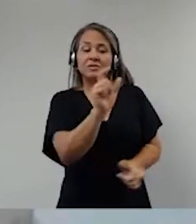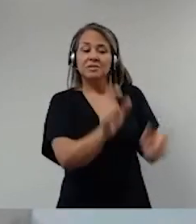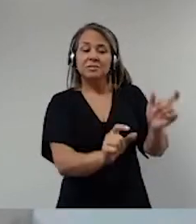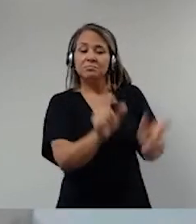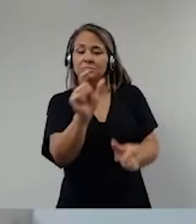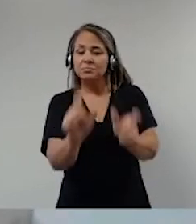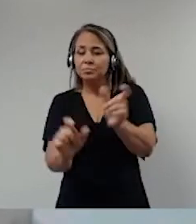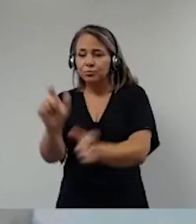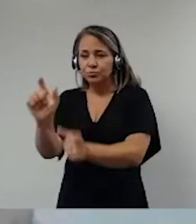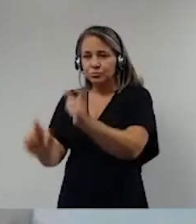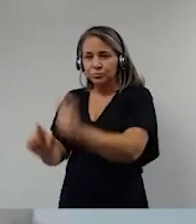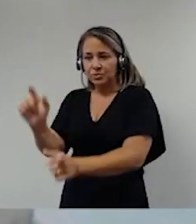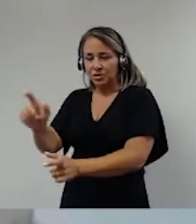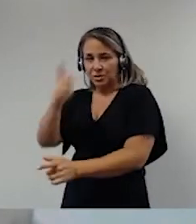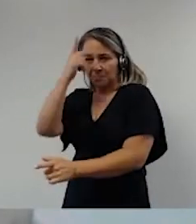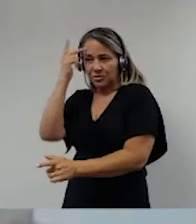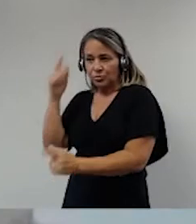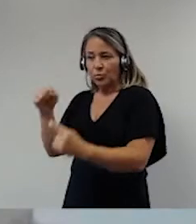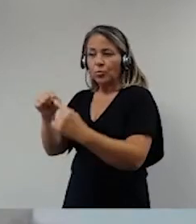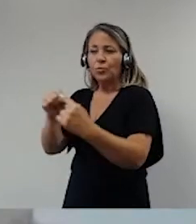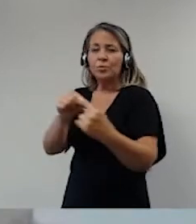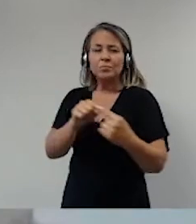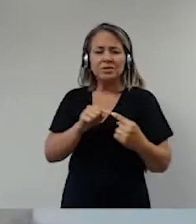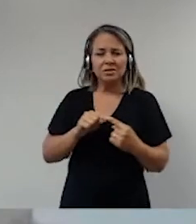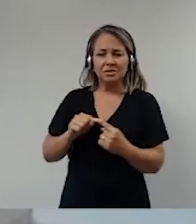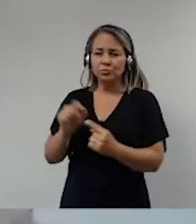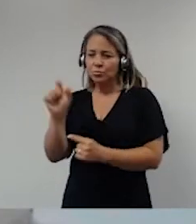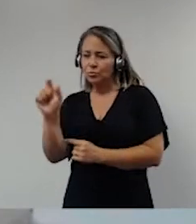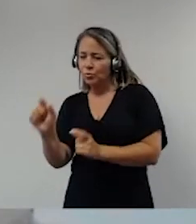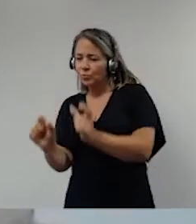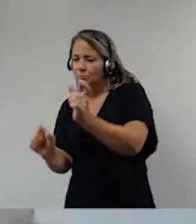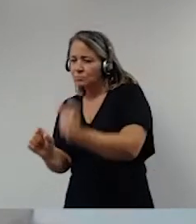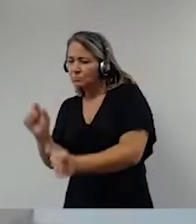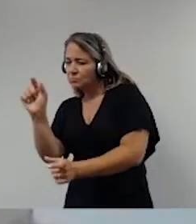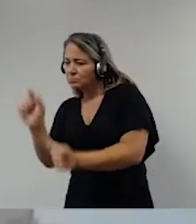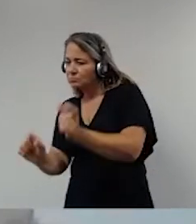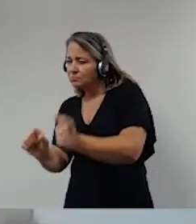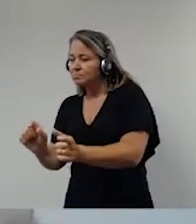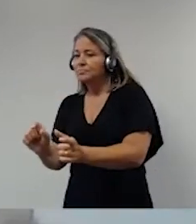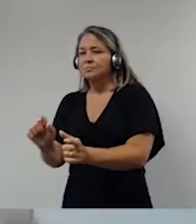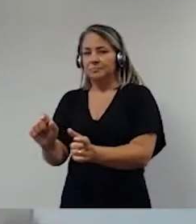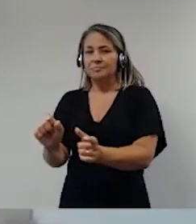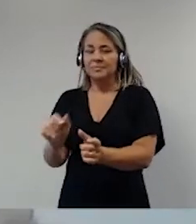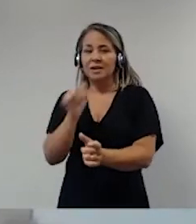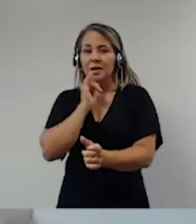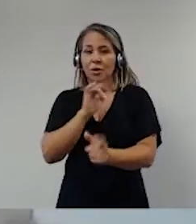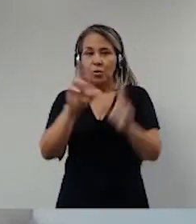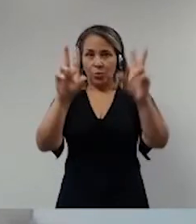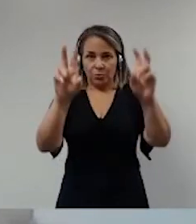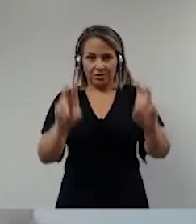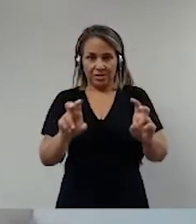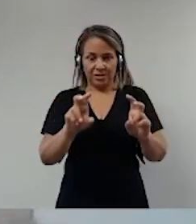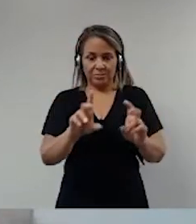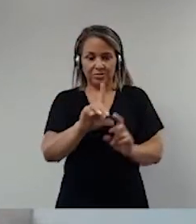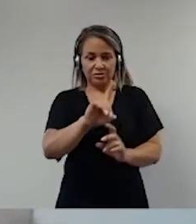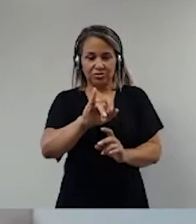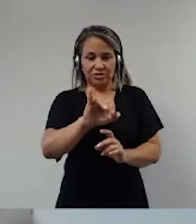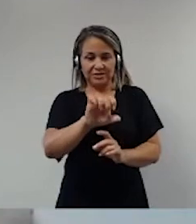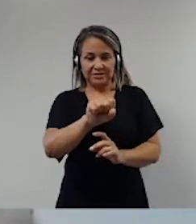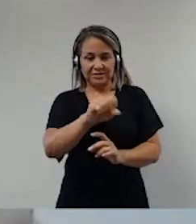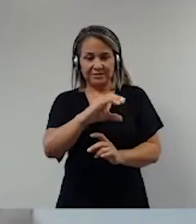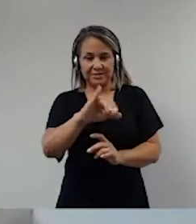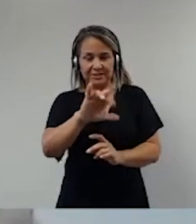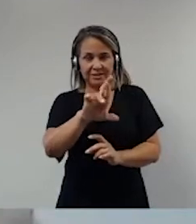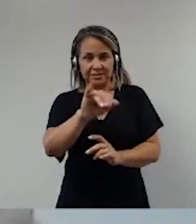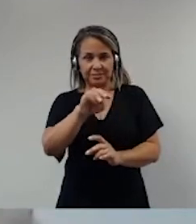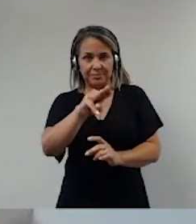classificar pessoas de acordo com um determinado critério. O termo discriminação, portanto,